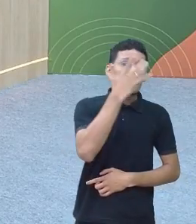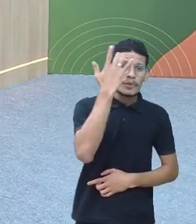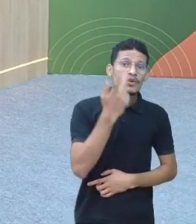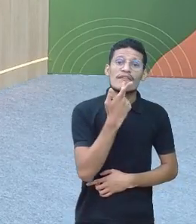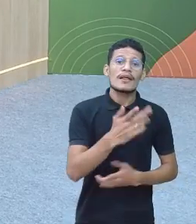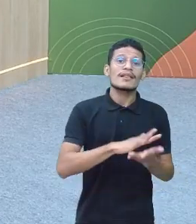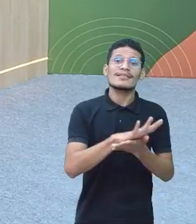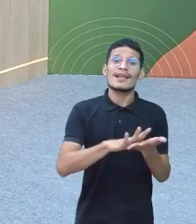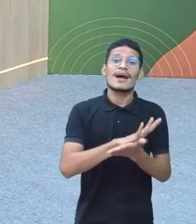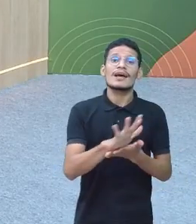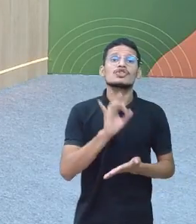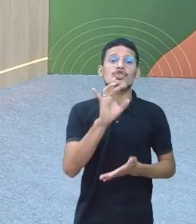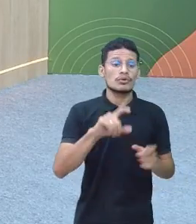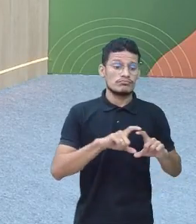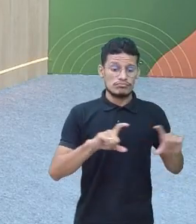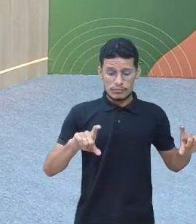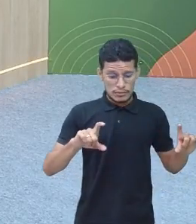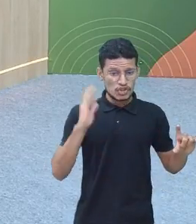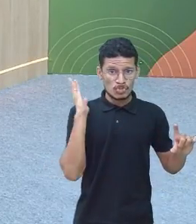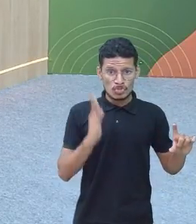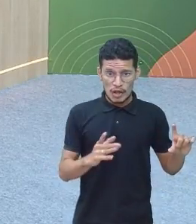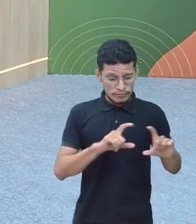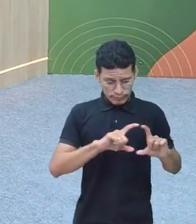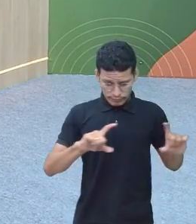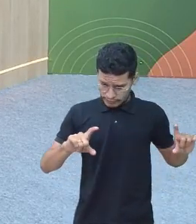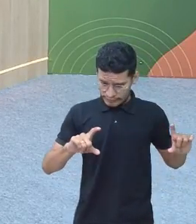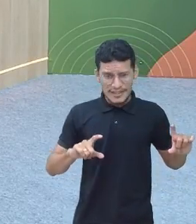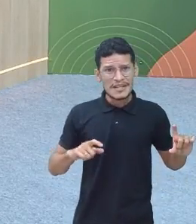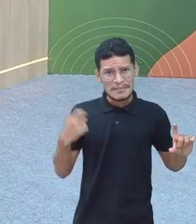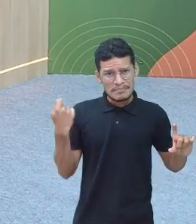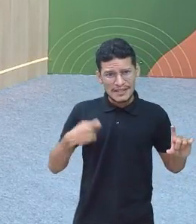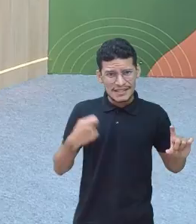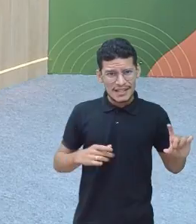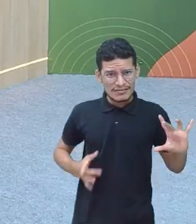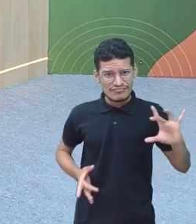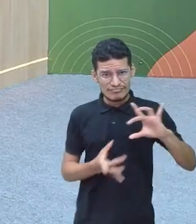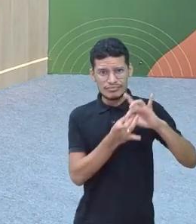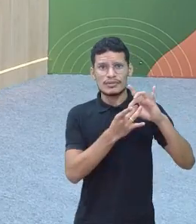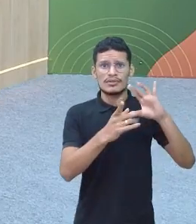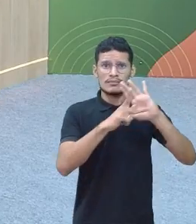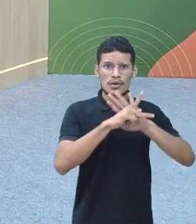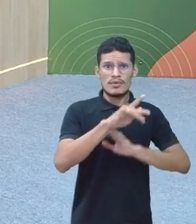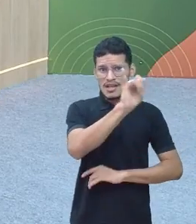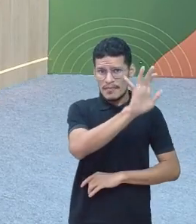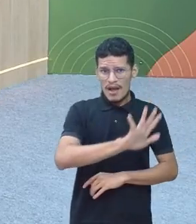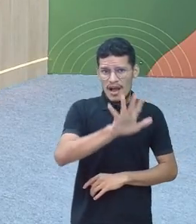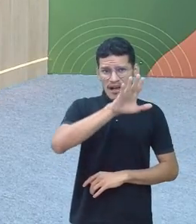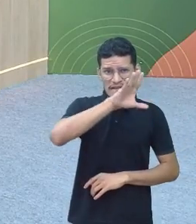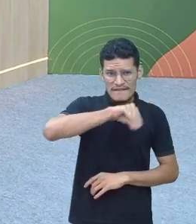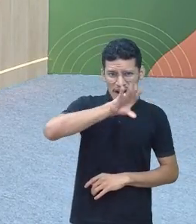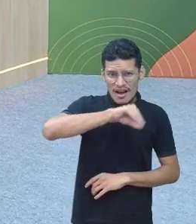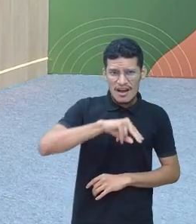é só uma frase que não necessariamente reflete uma fala